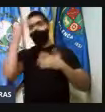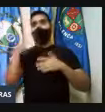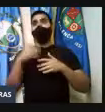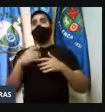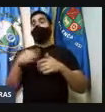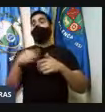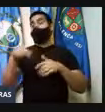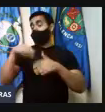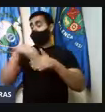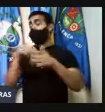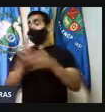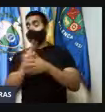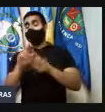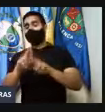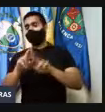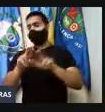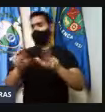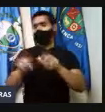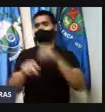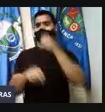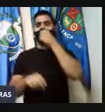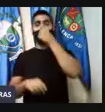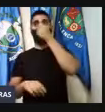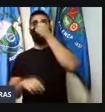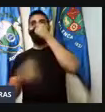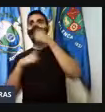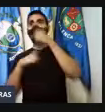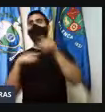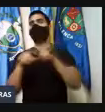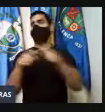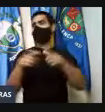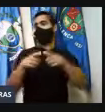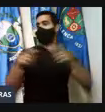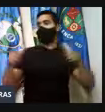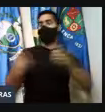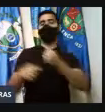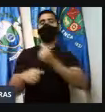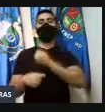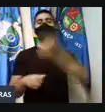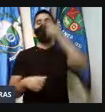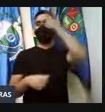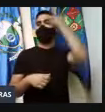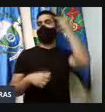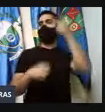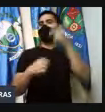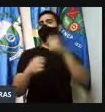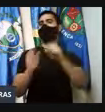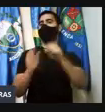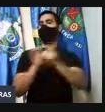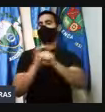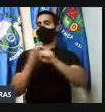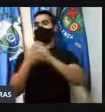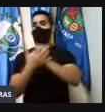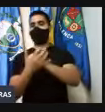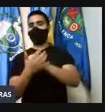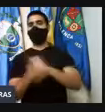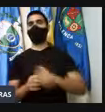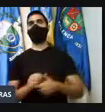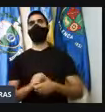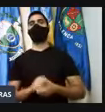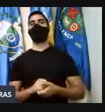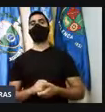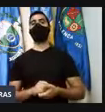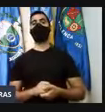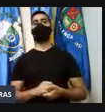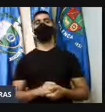Valença, e houve aí esse aumento aí exponencial do número de casos na nossa cidade. Então, eu